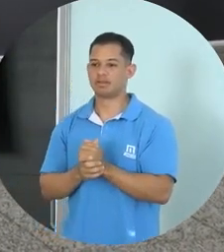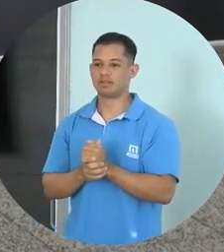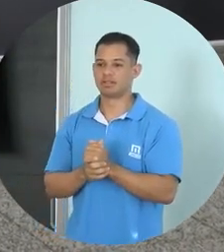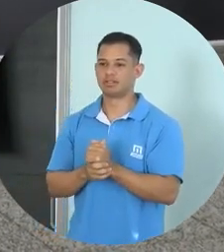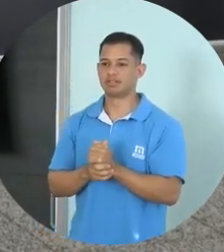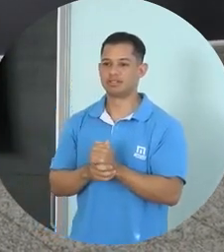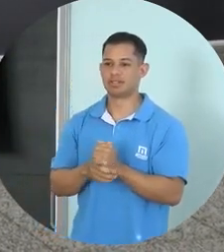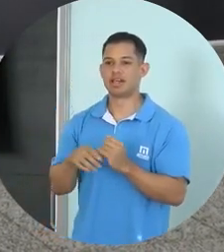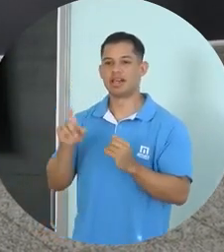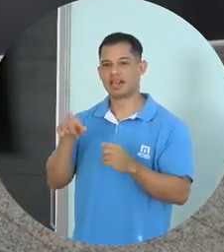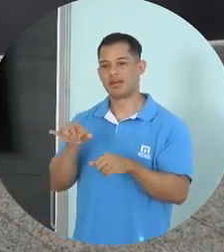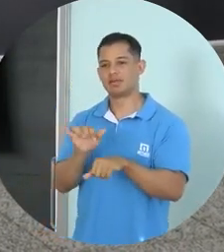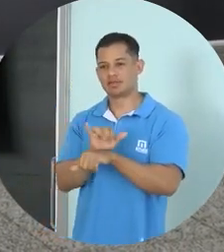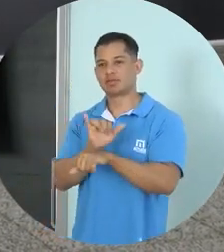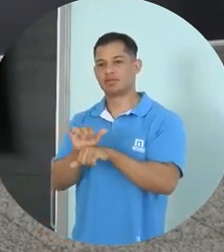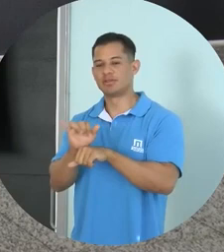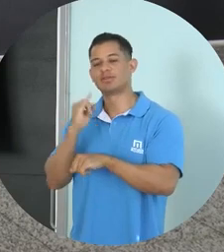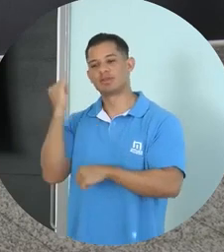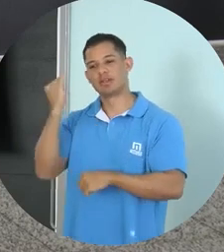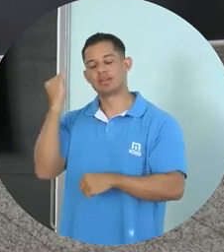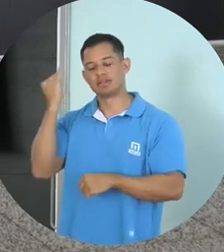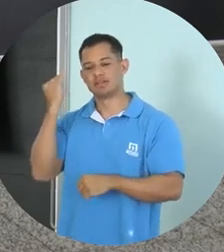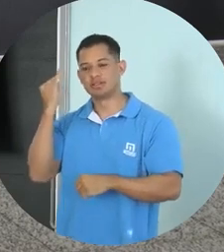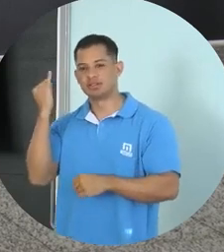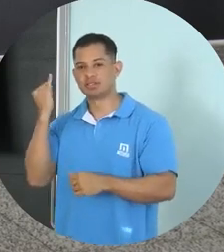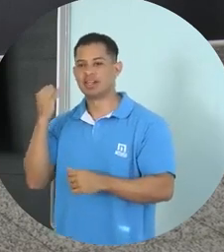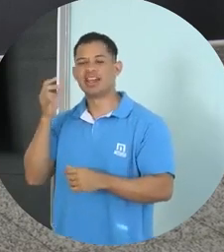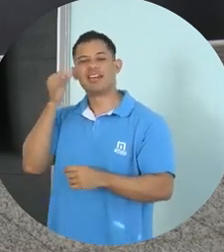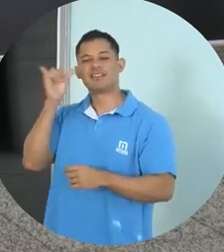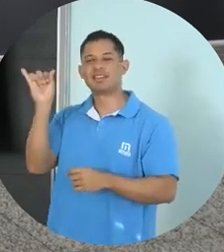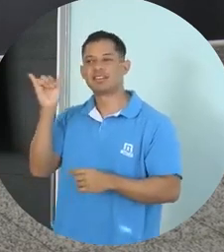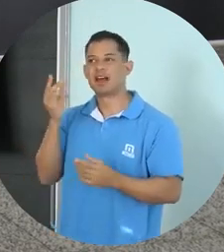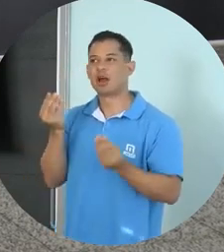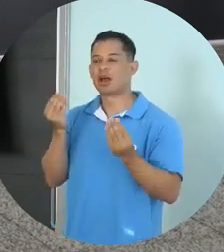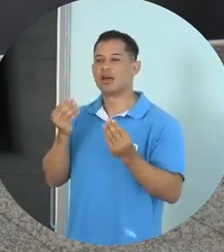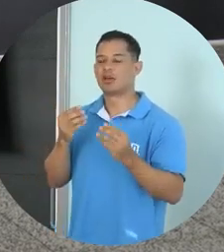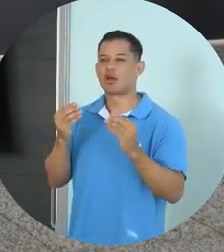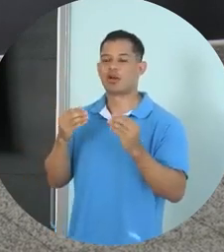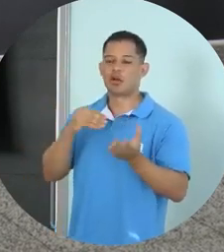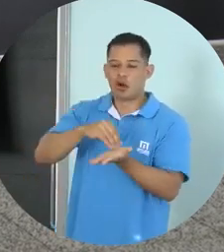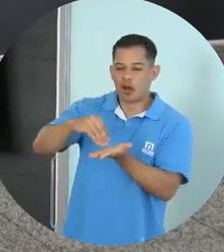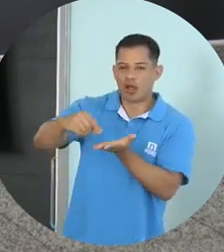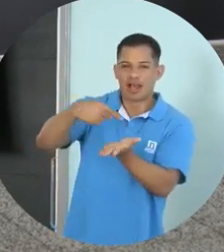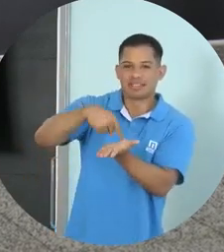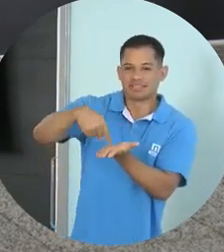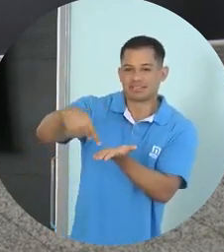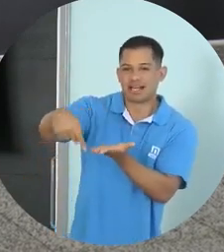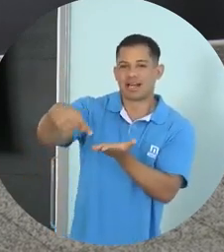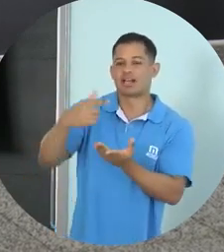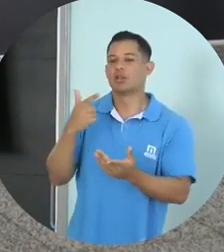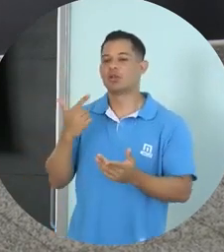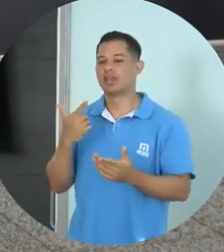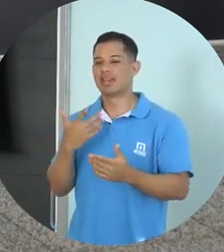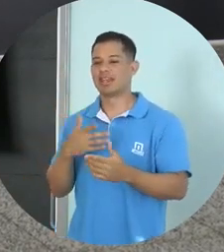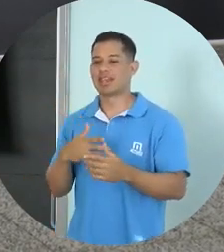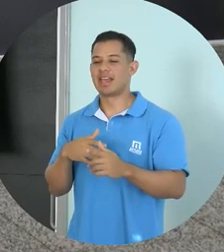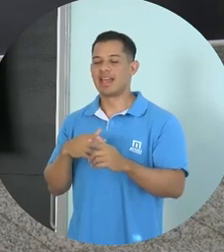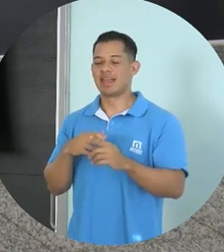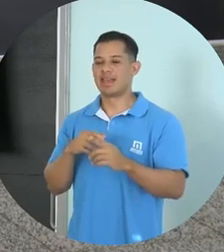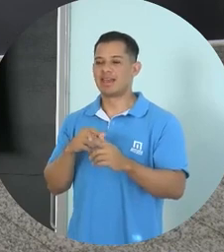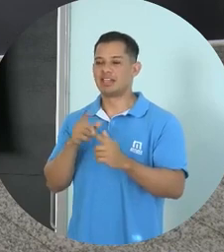um artifício muito interessante também, porque, às vezes, evitar de colocar mais estacas, ou você não tem geometria, não tem